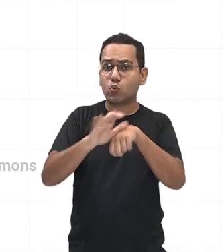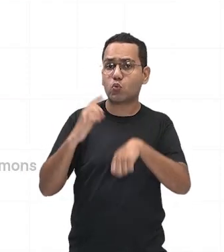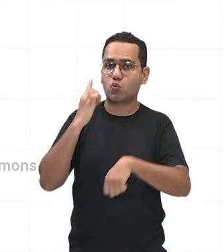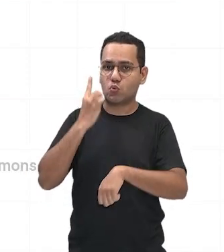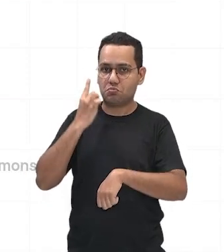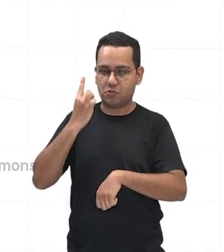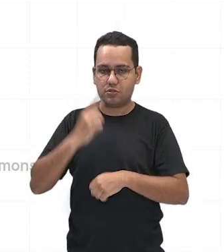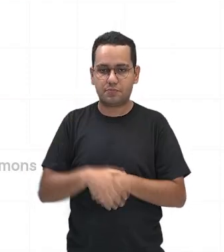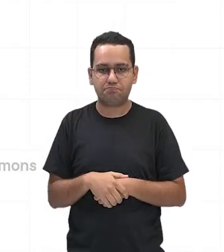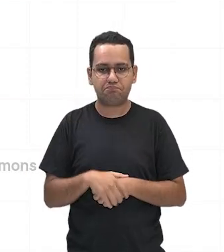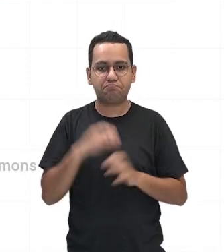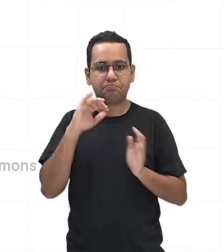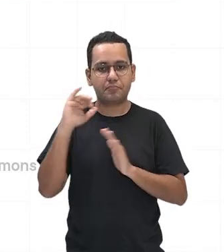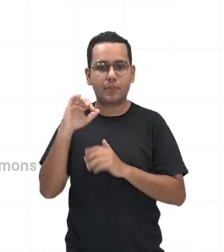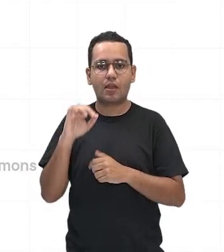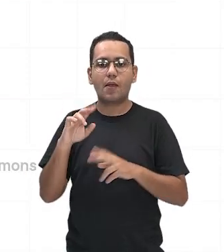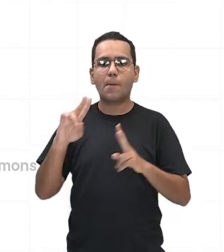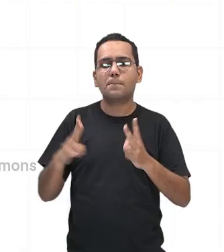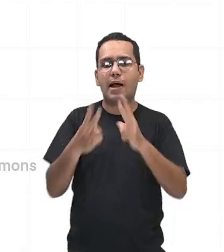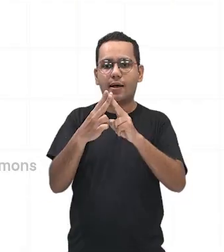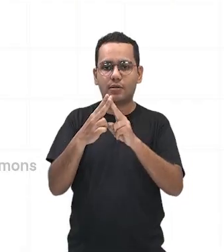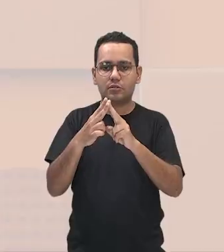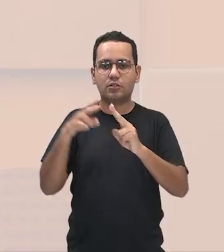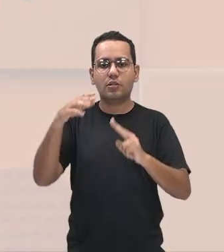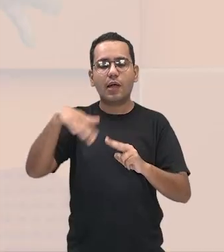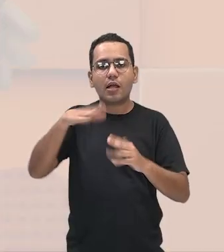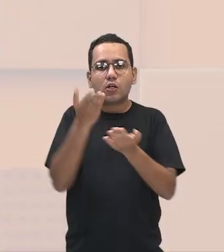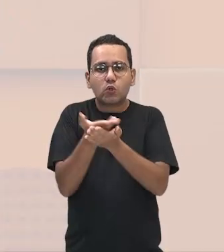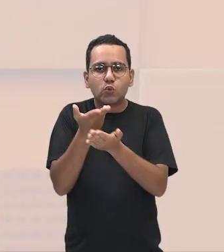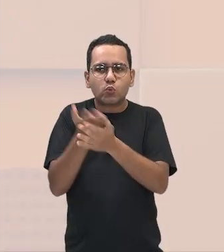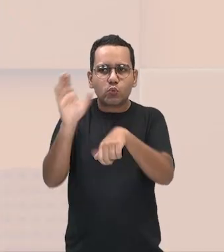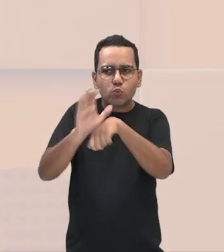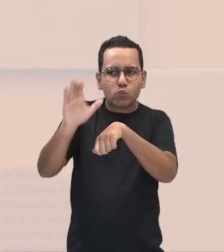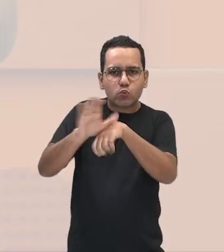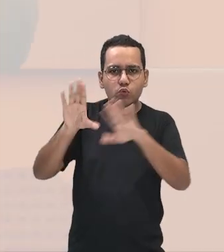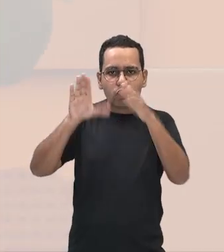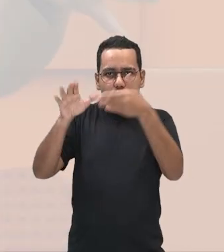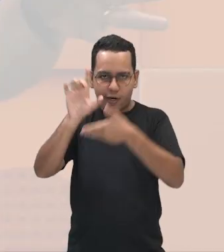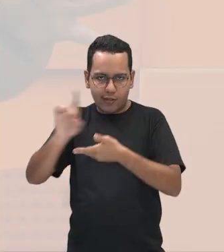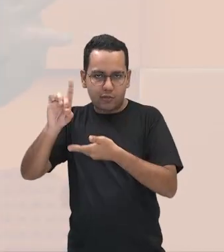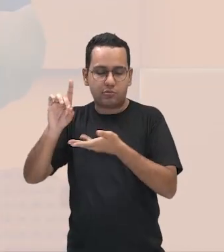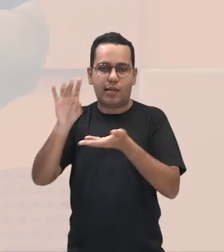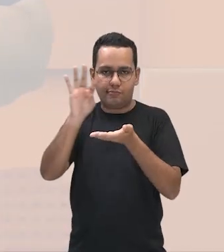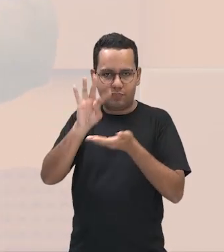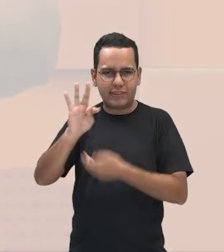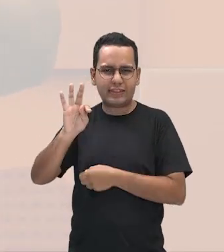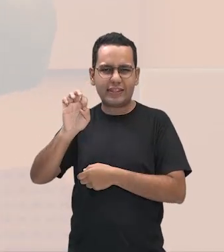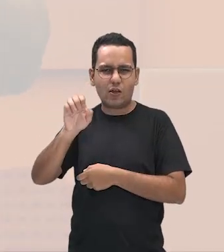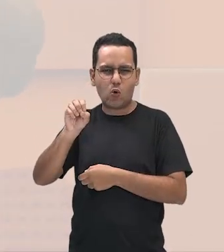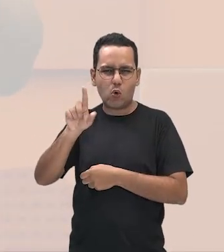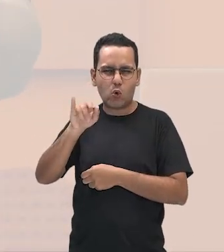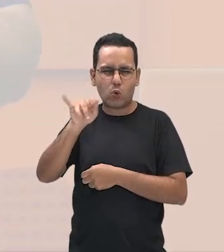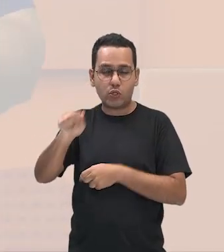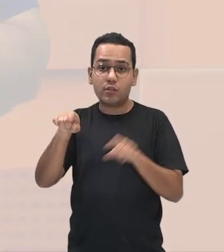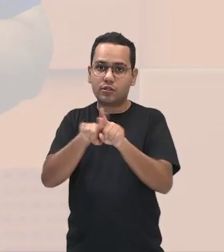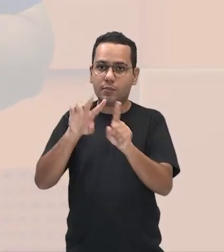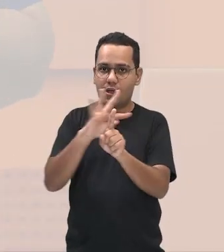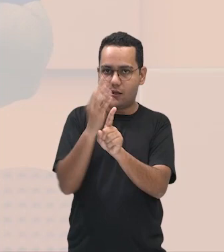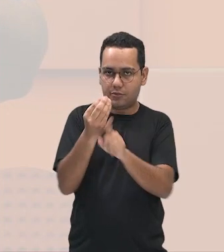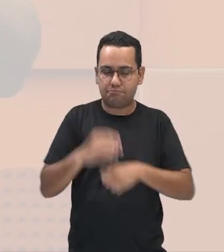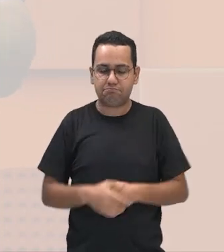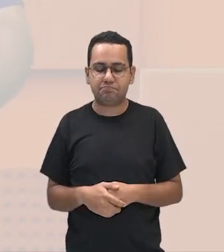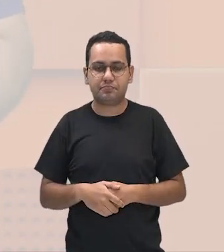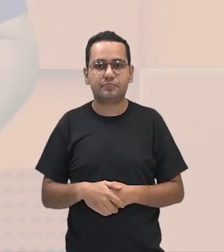pelo de Teologia e de Artes. Então, observa aí que essas universidades, elas vão surgir muito